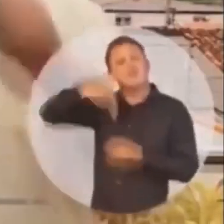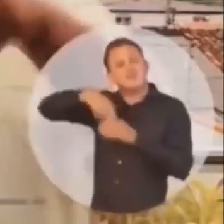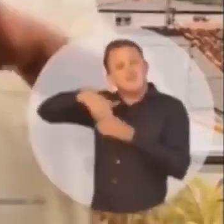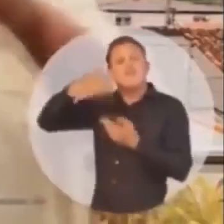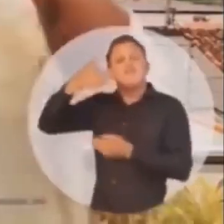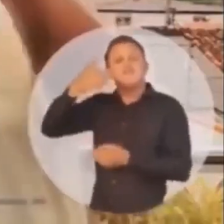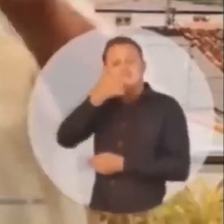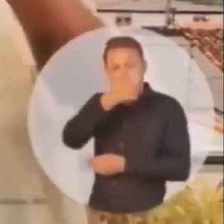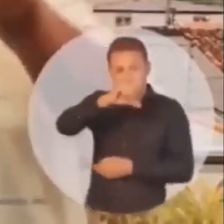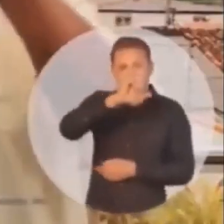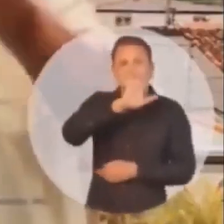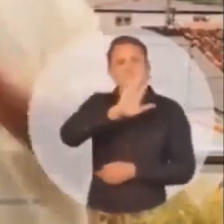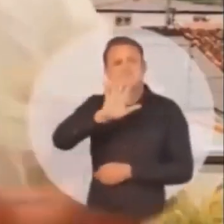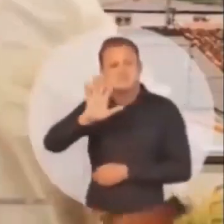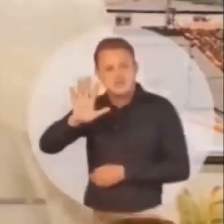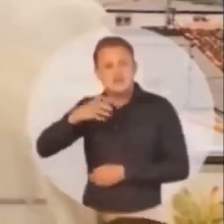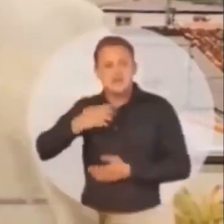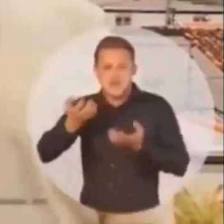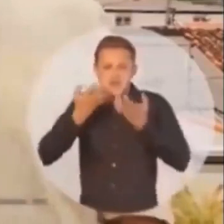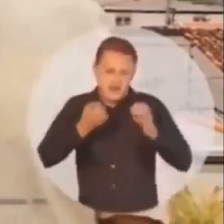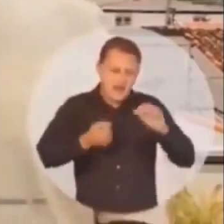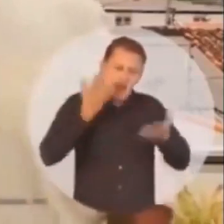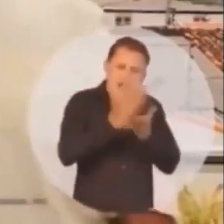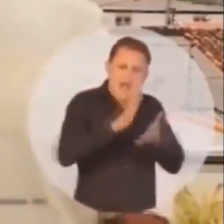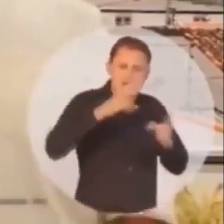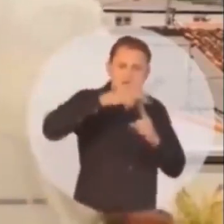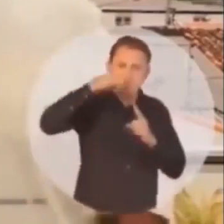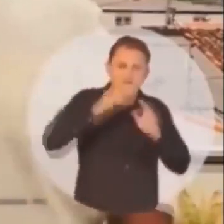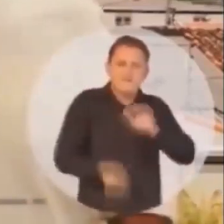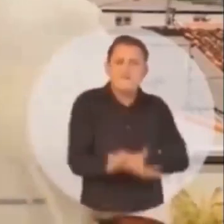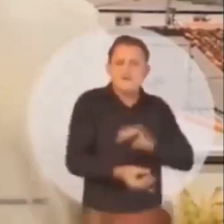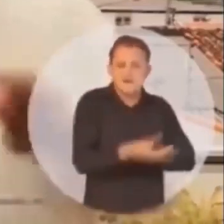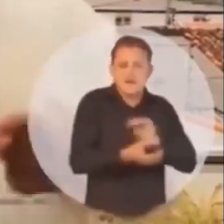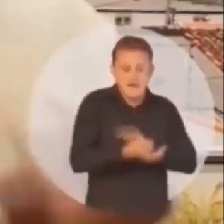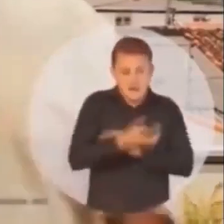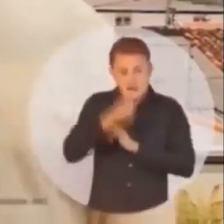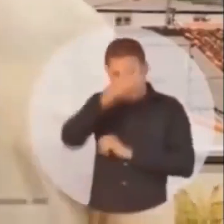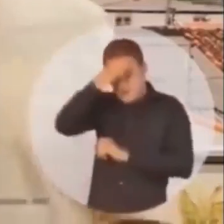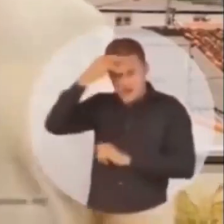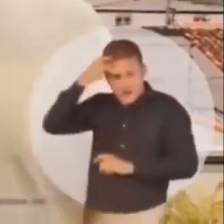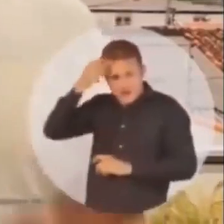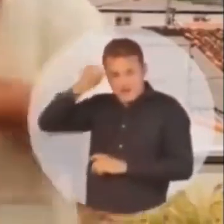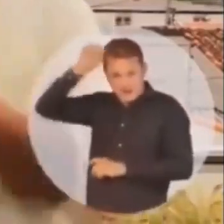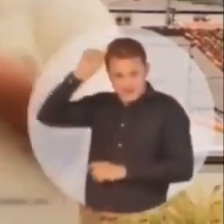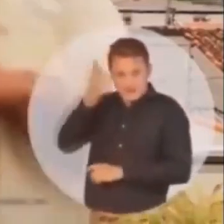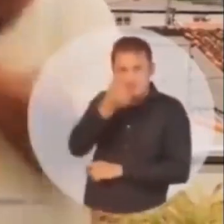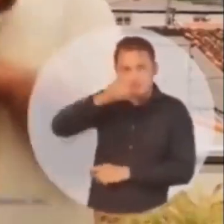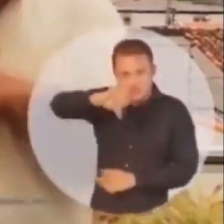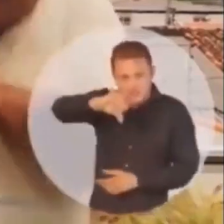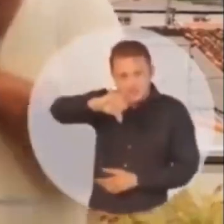vote 19555. Eu vou eliminar os ratos lá da Câmara e abrir o prefeito 19.